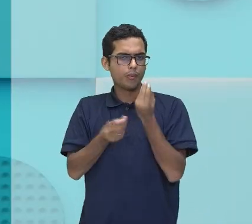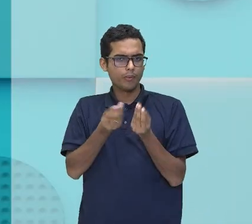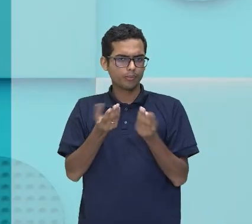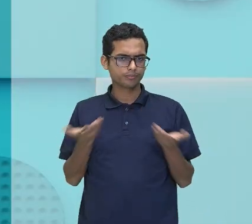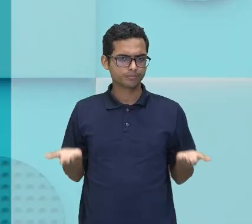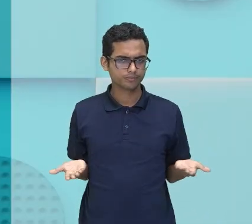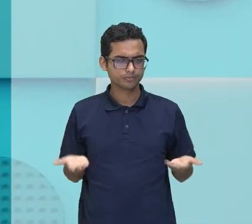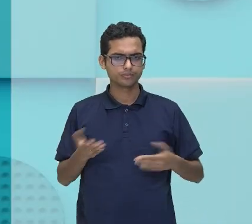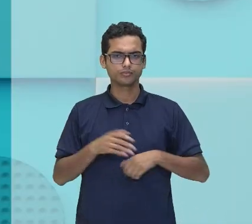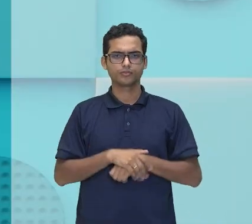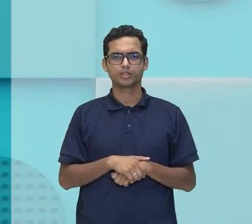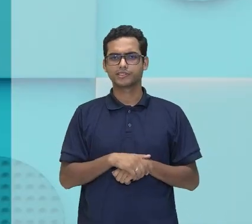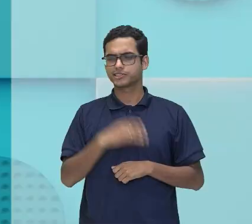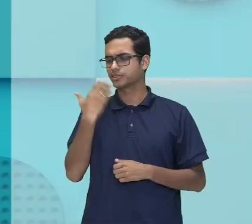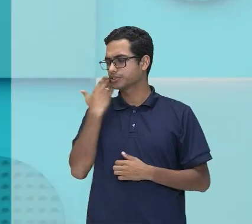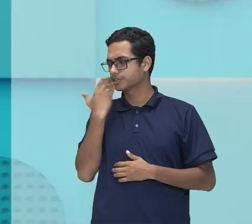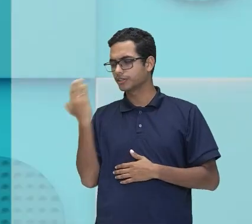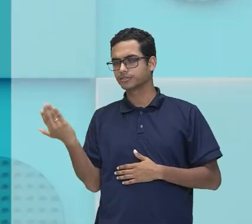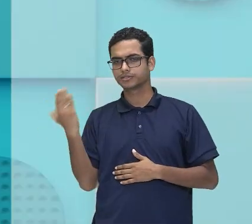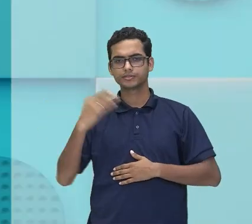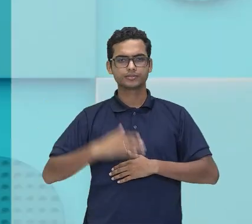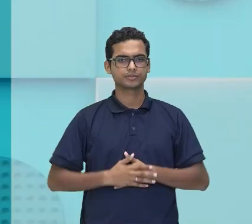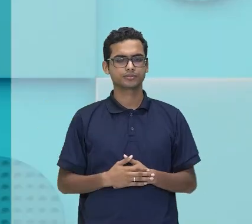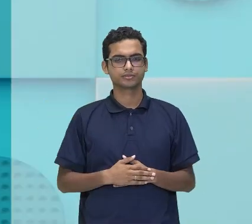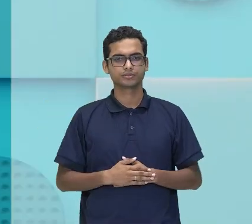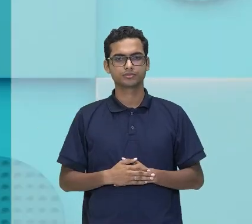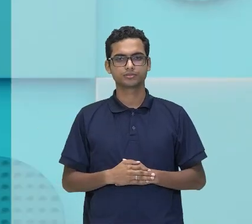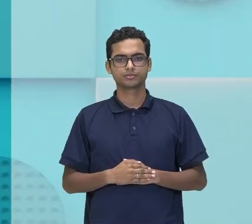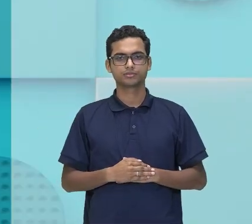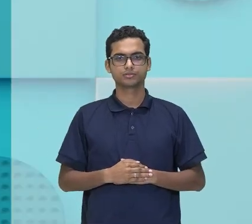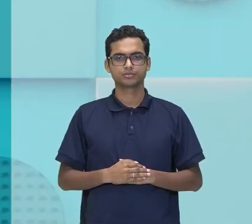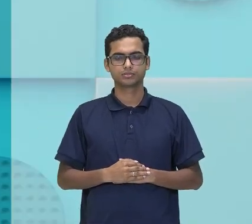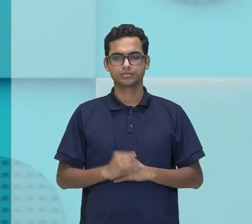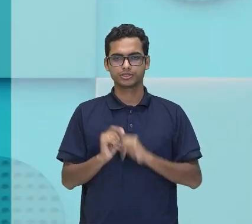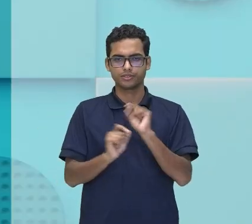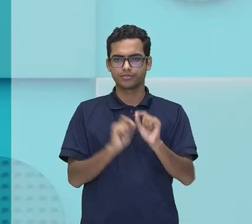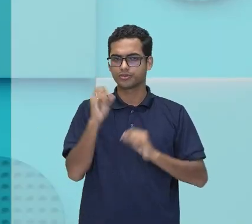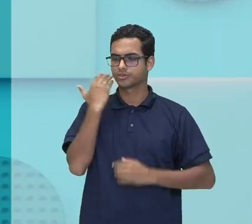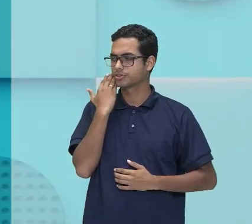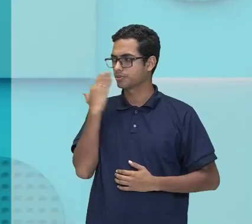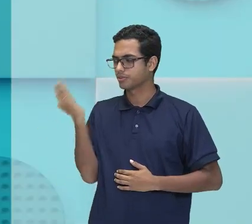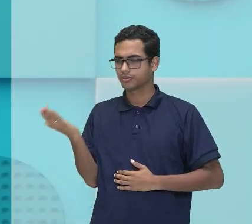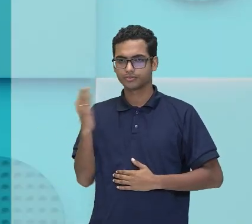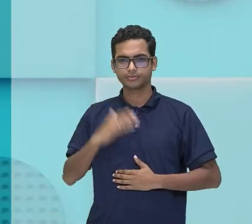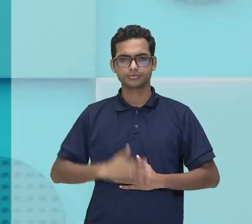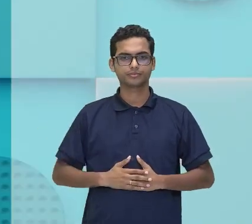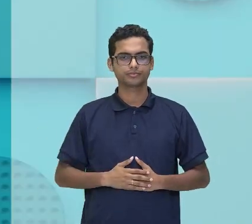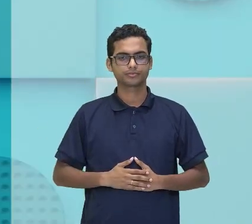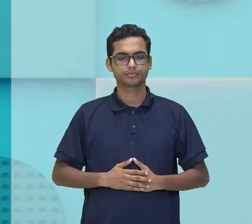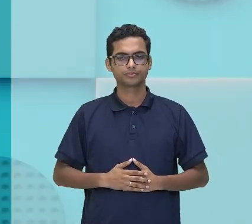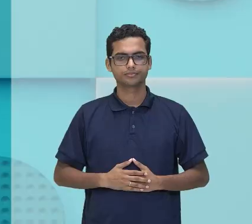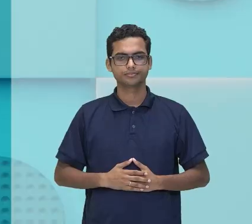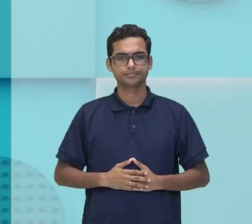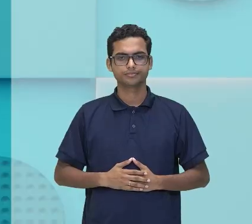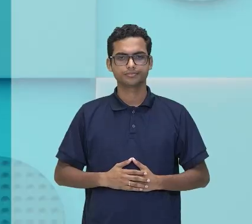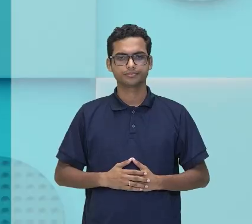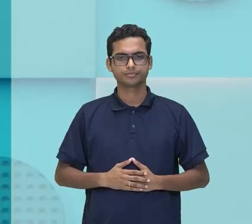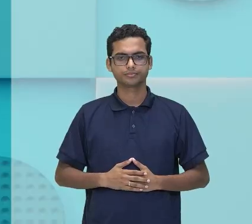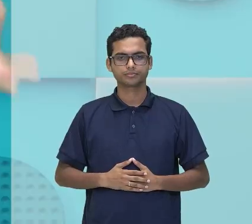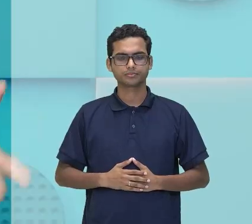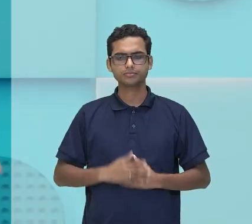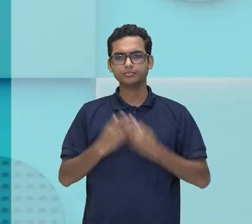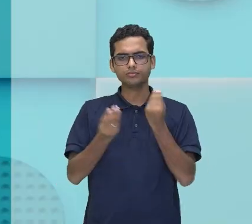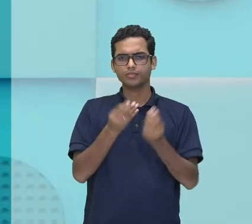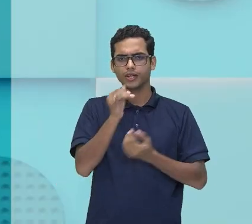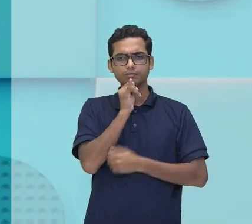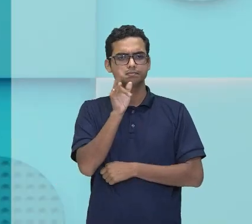é que esses sintomas são características de dengue? Já prestaram assim? Menina, olha, pelo que tu está sentindo, deve ser dengue. Como é